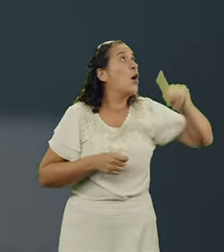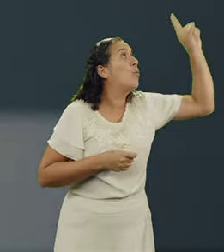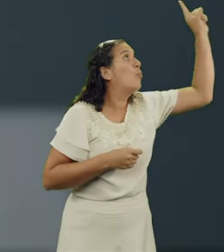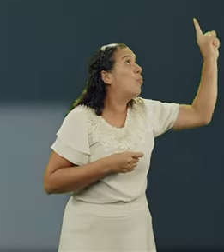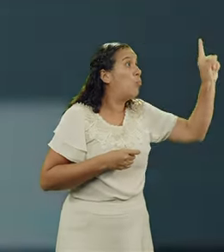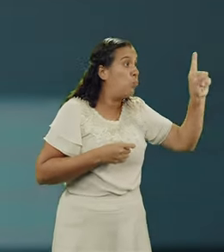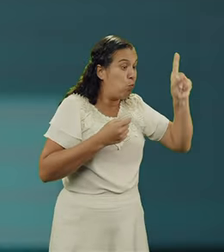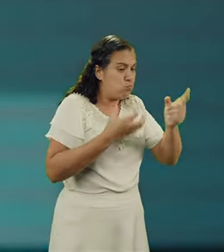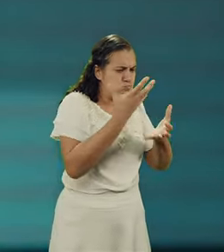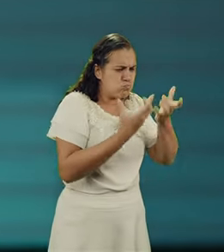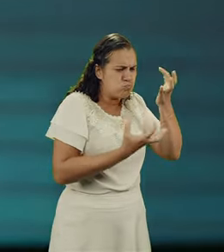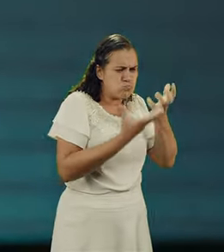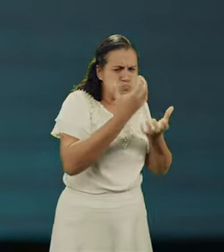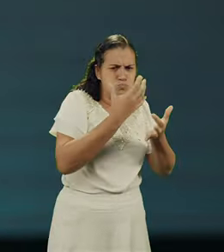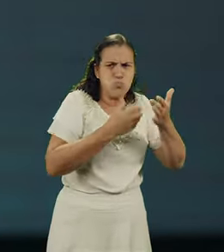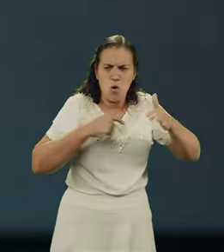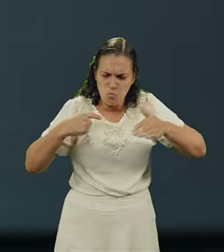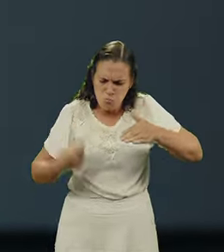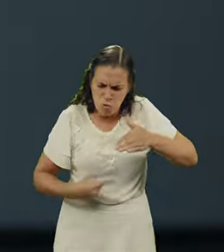do inimigo. Deus,